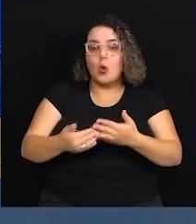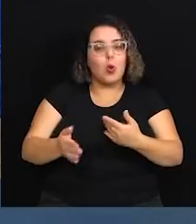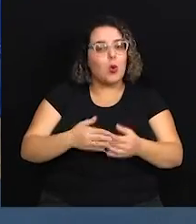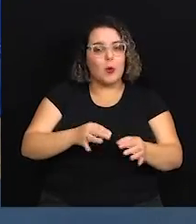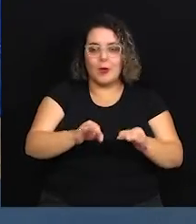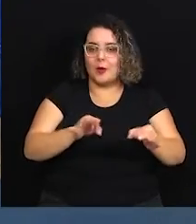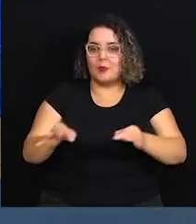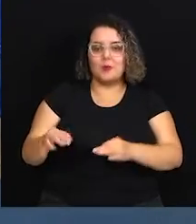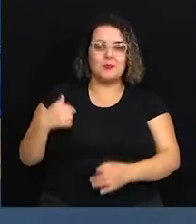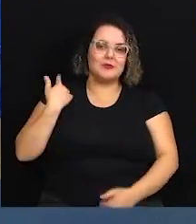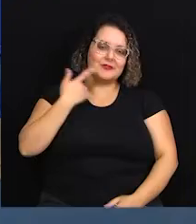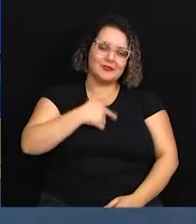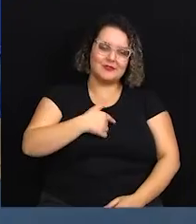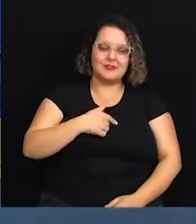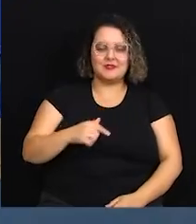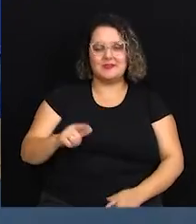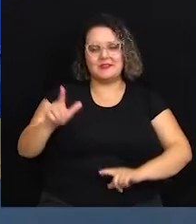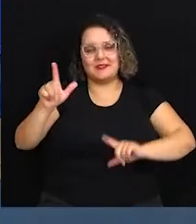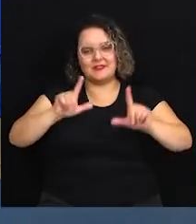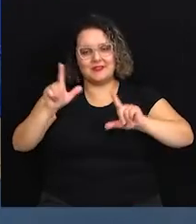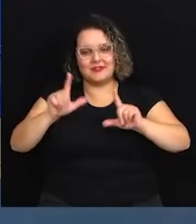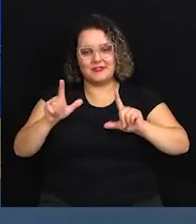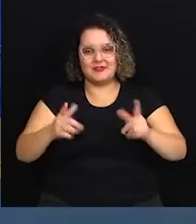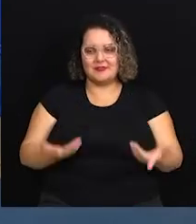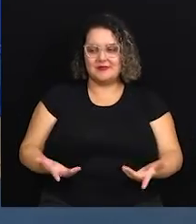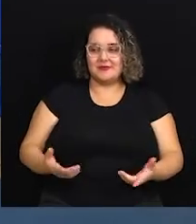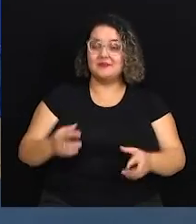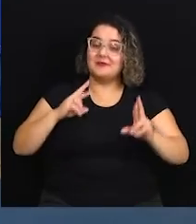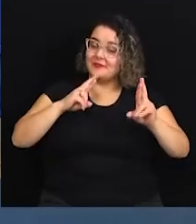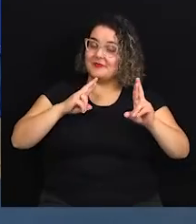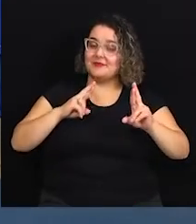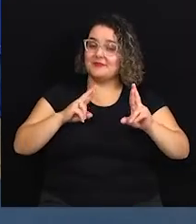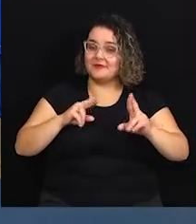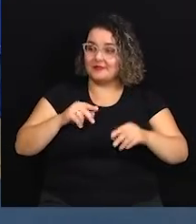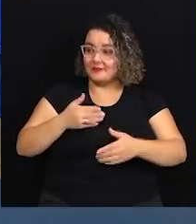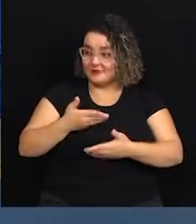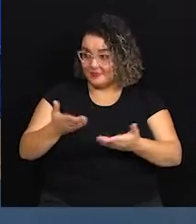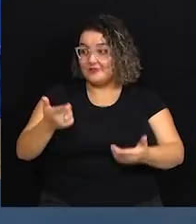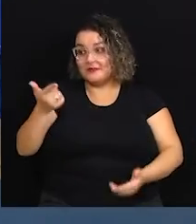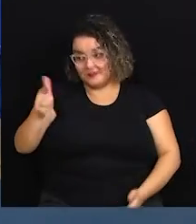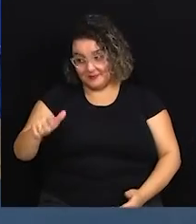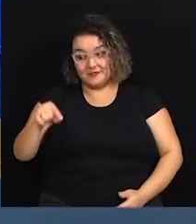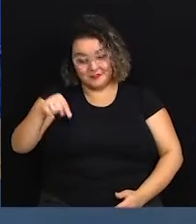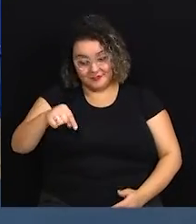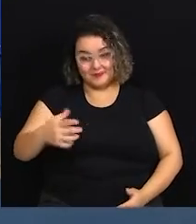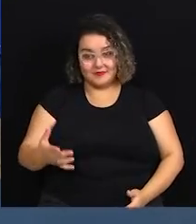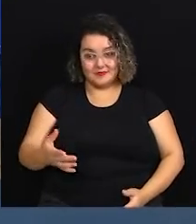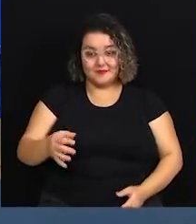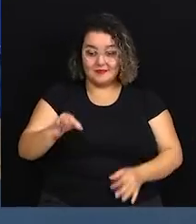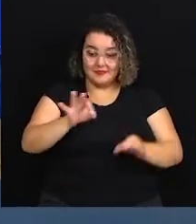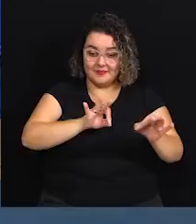programa da nossa grade e revisitar aí os programas. E eu espero que vocês continuem aqui